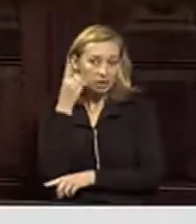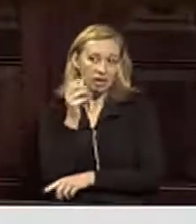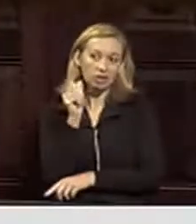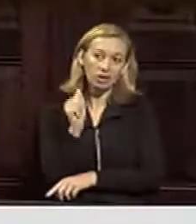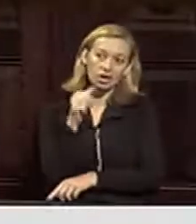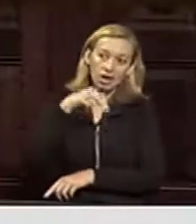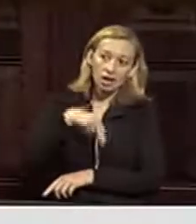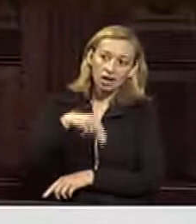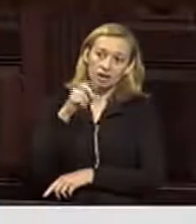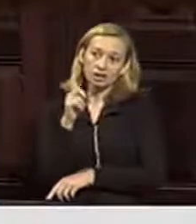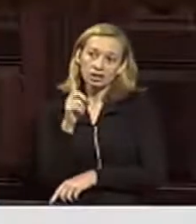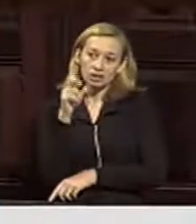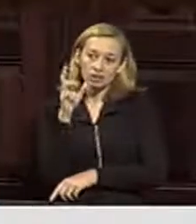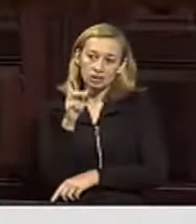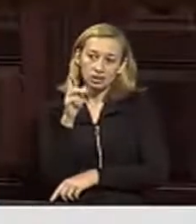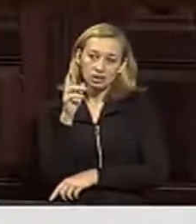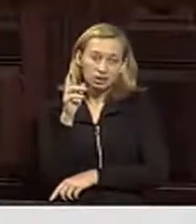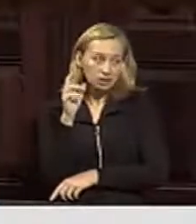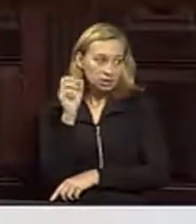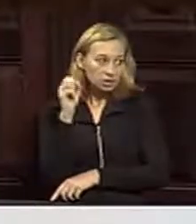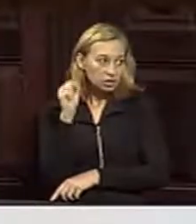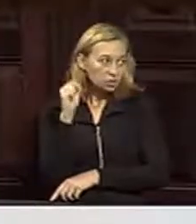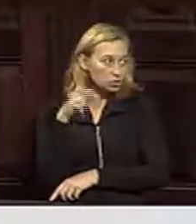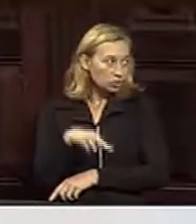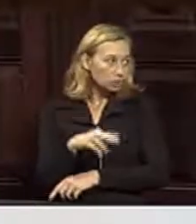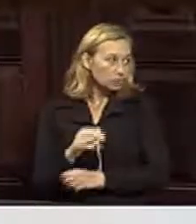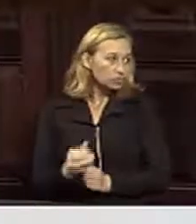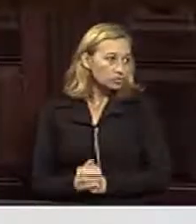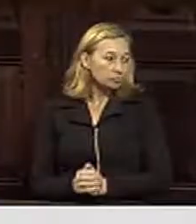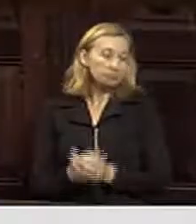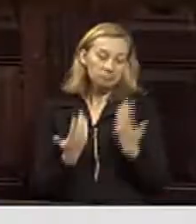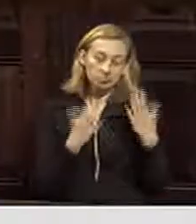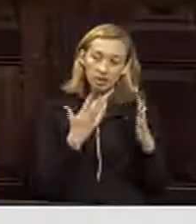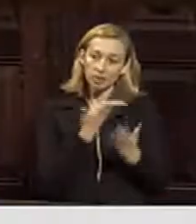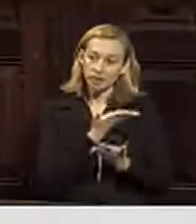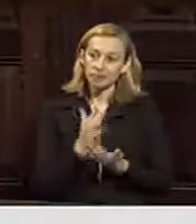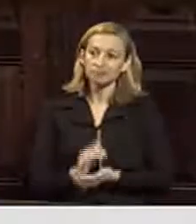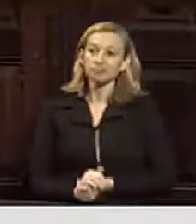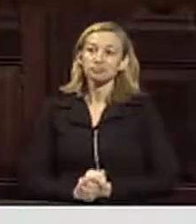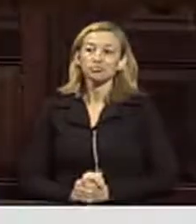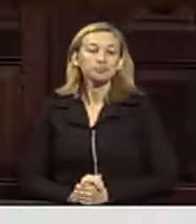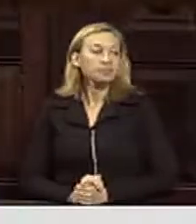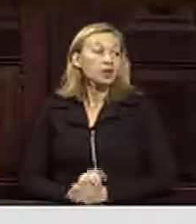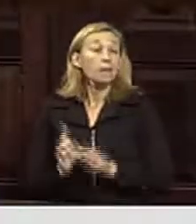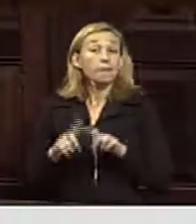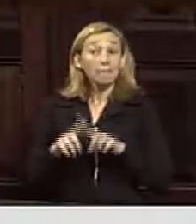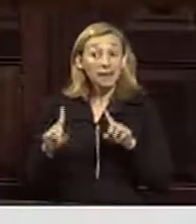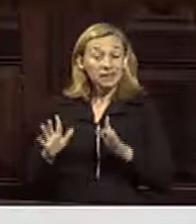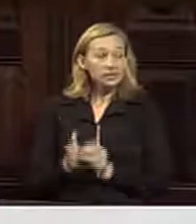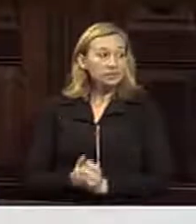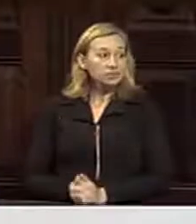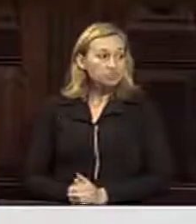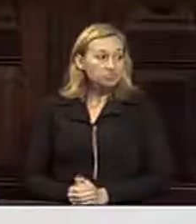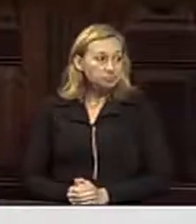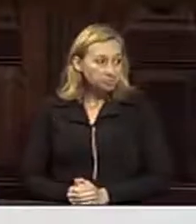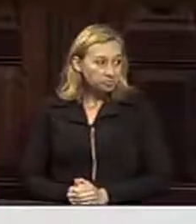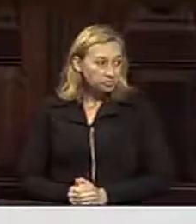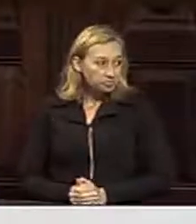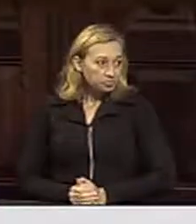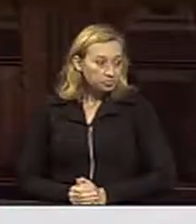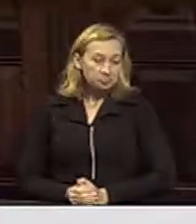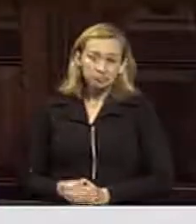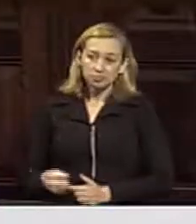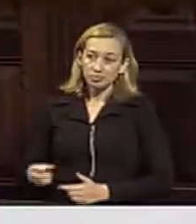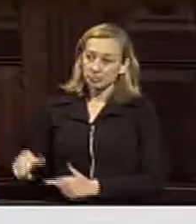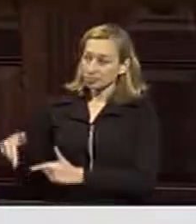com a sua diligente, competente representação aqui nesse parlamento. Mas, senhoras e senhores deputados, o que me traz à